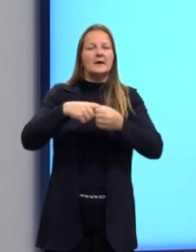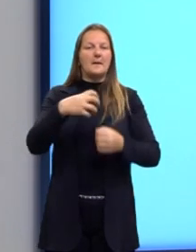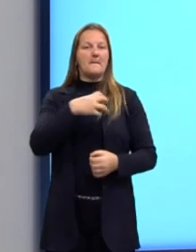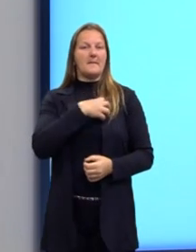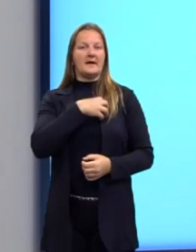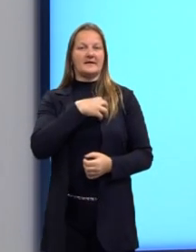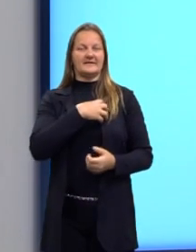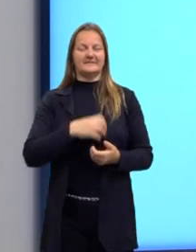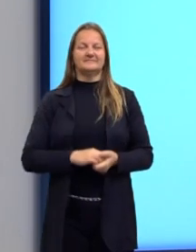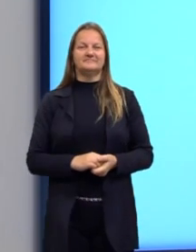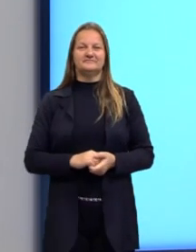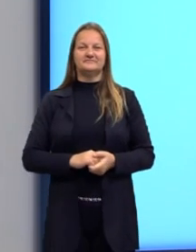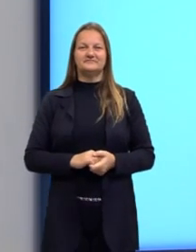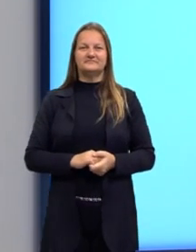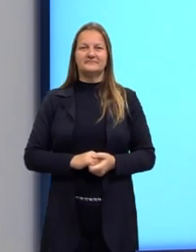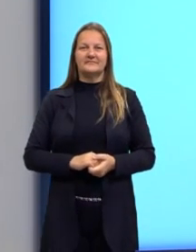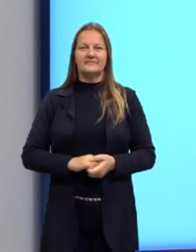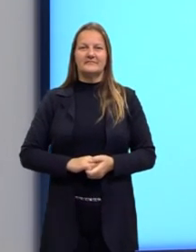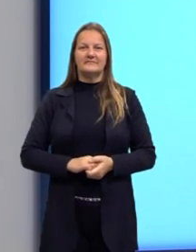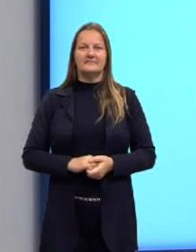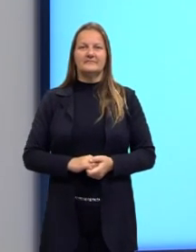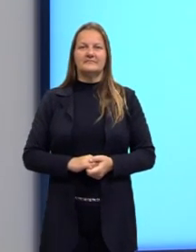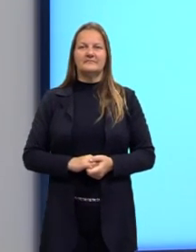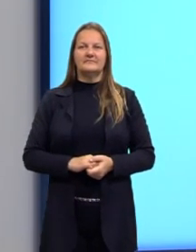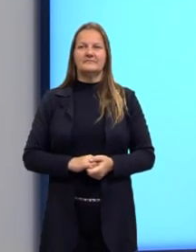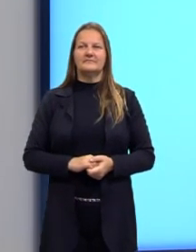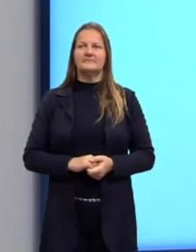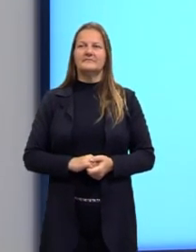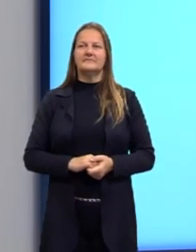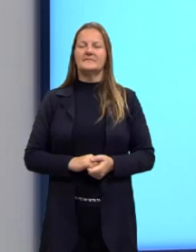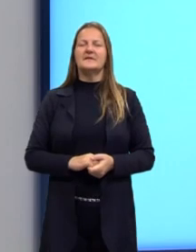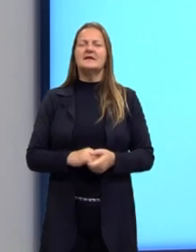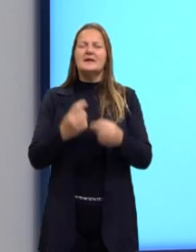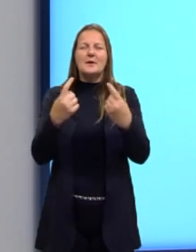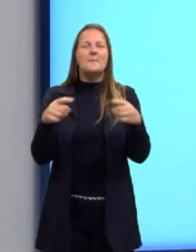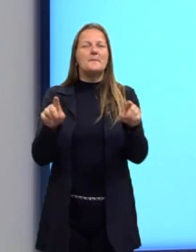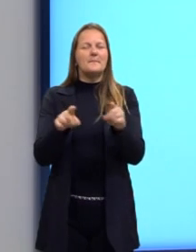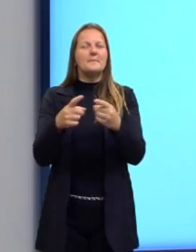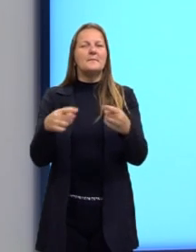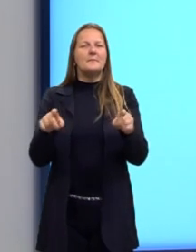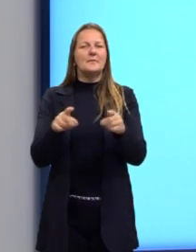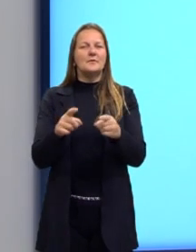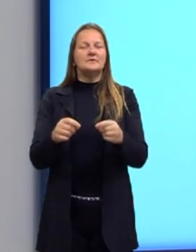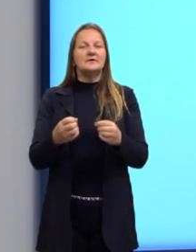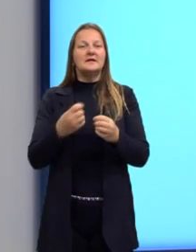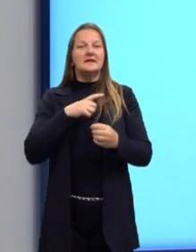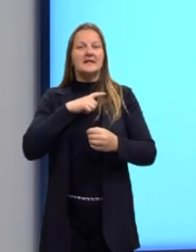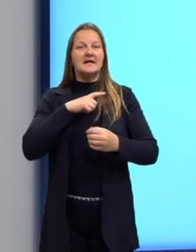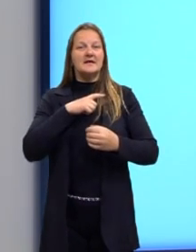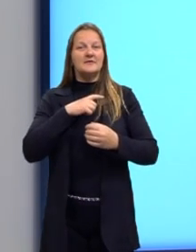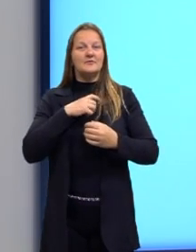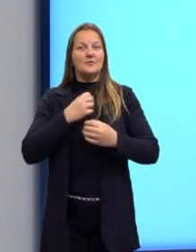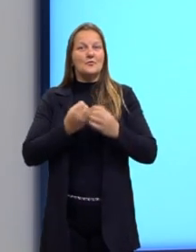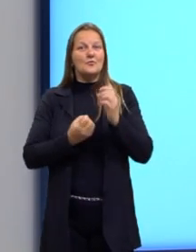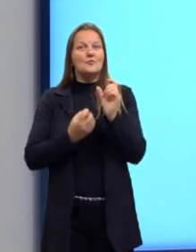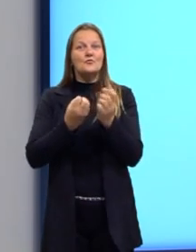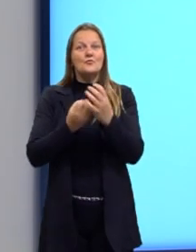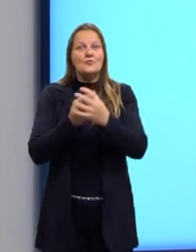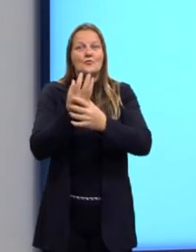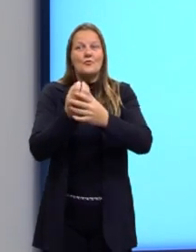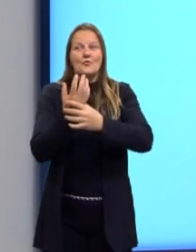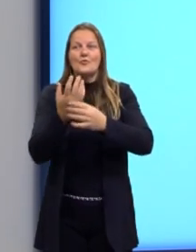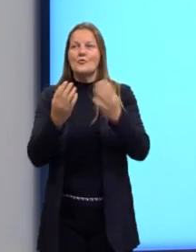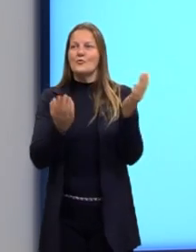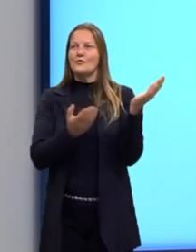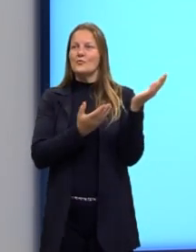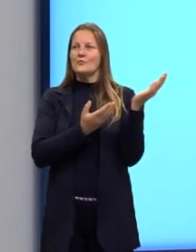Então nesse I want to Goku Bahia nós temos uma expressão o gol Back O que que é esse